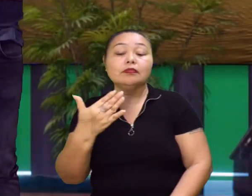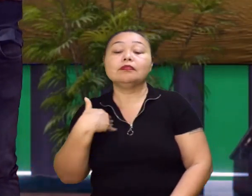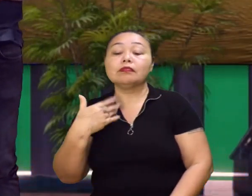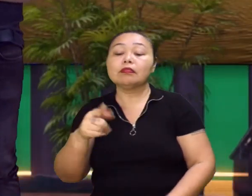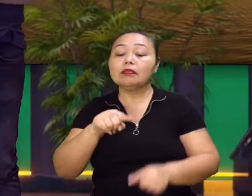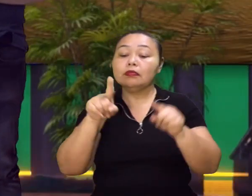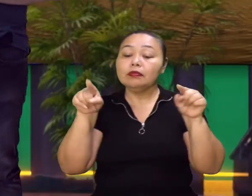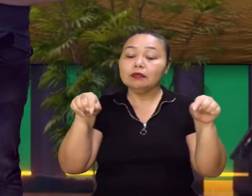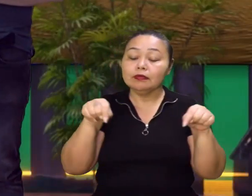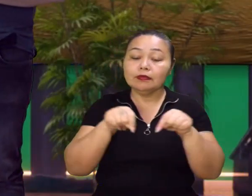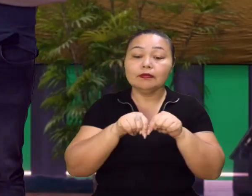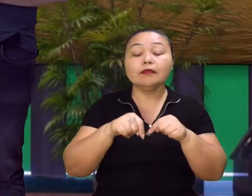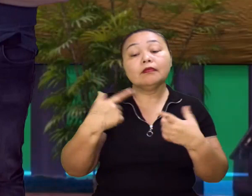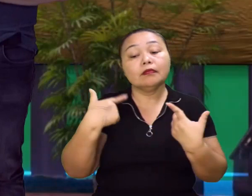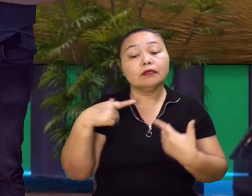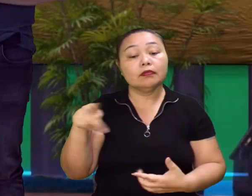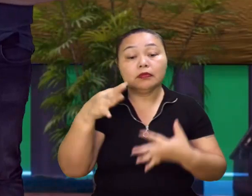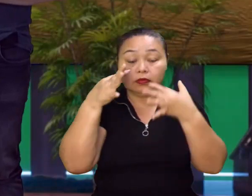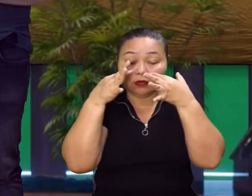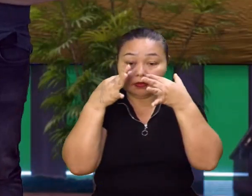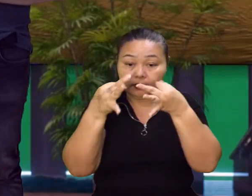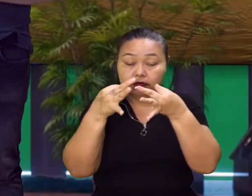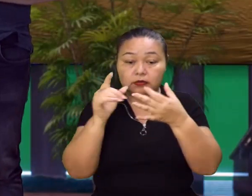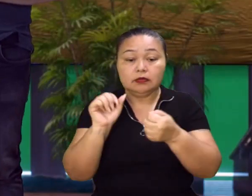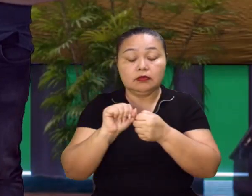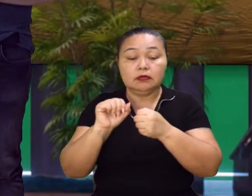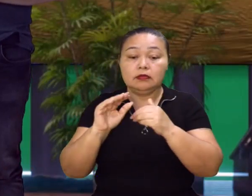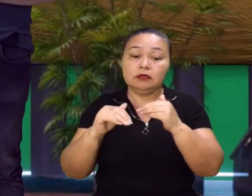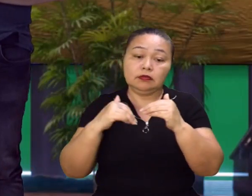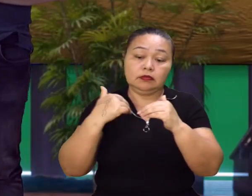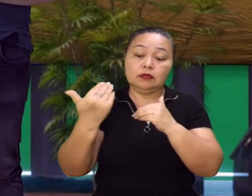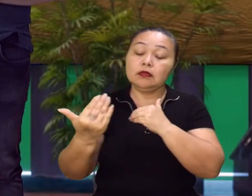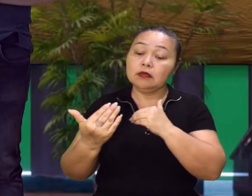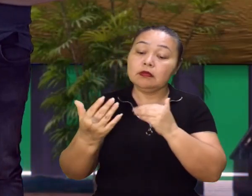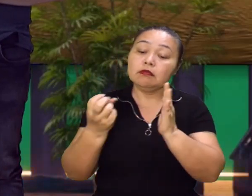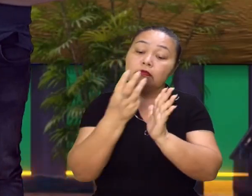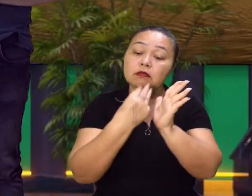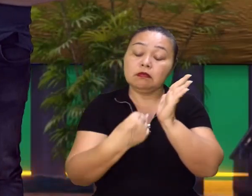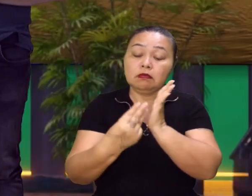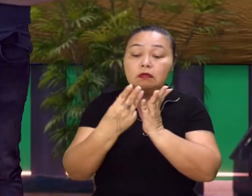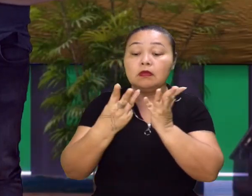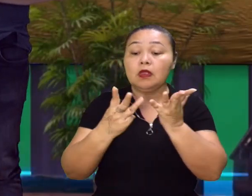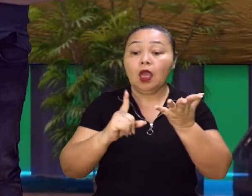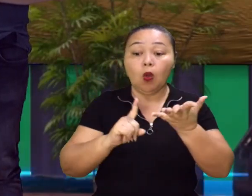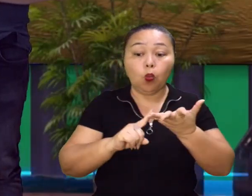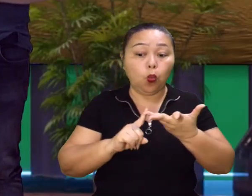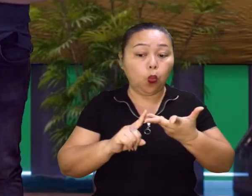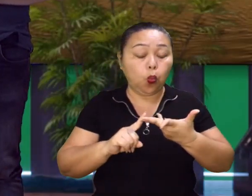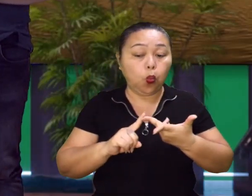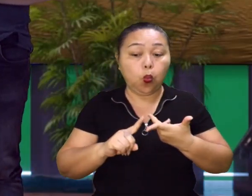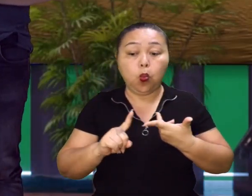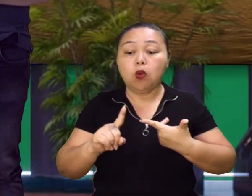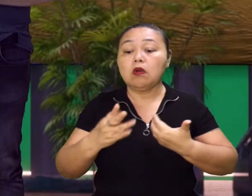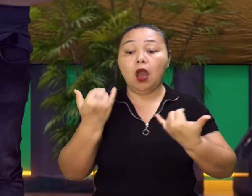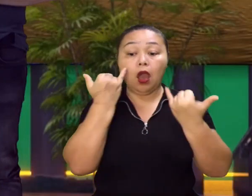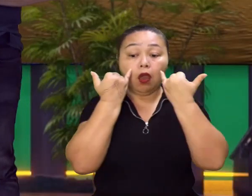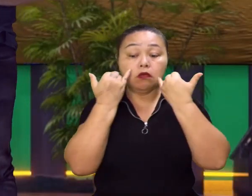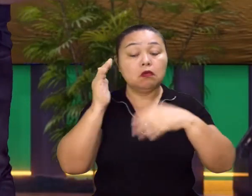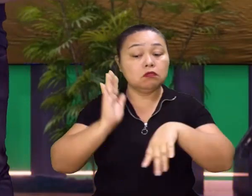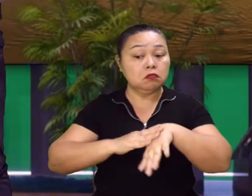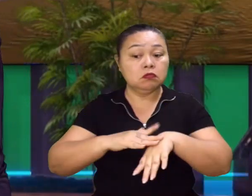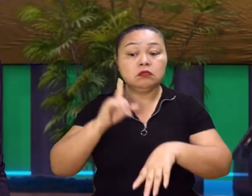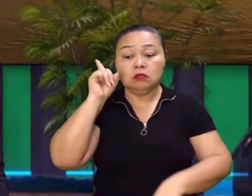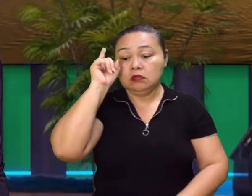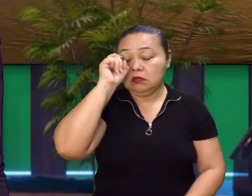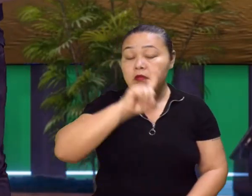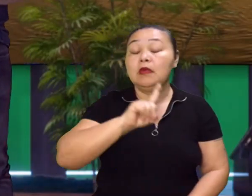Professor presencial também, né? Porque um mapa com um nível de quantidade de informação complexa, aí já se torna um pouco mais